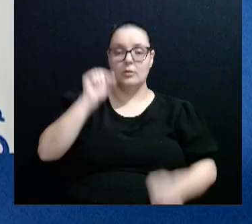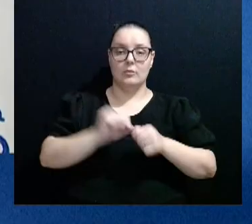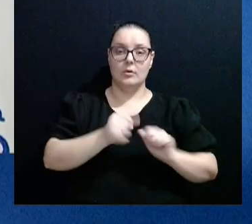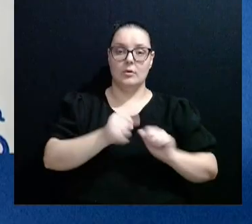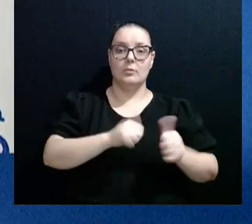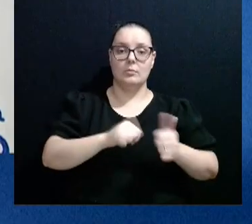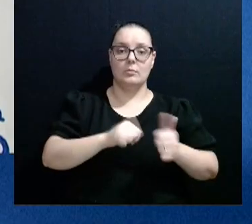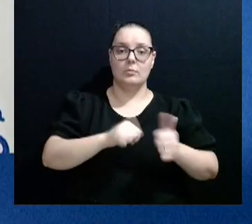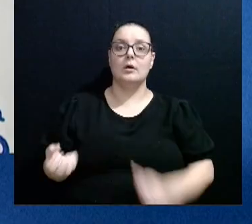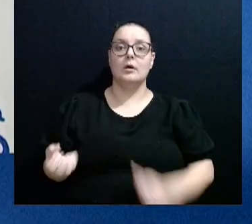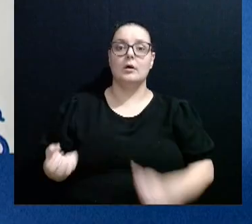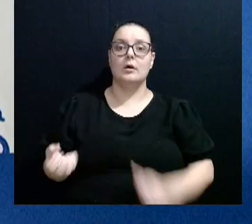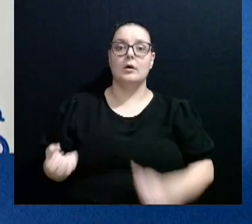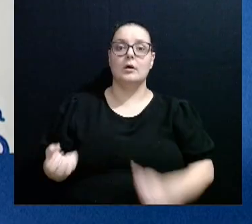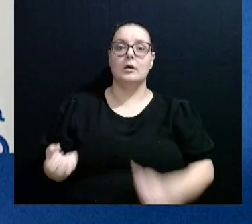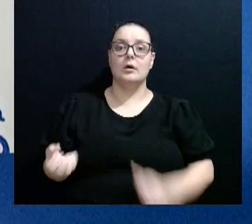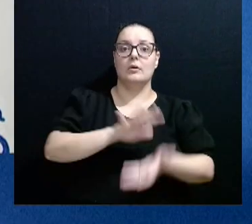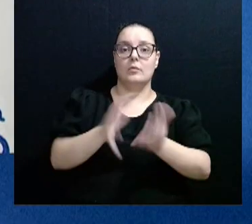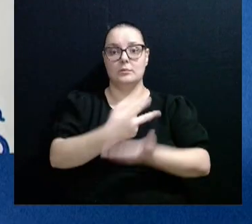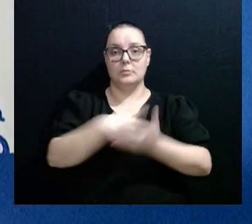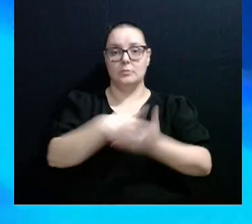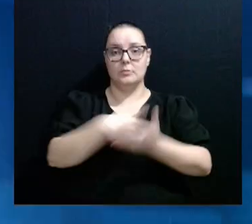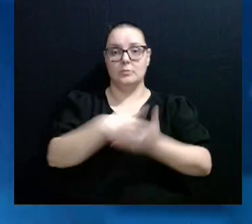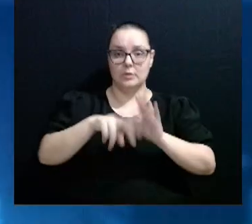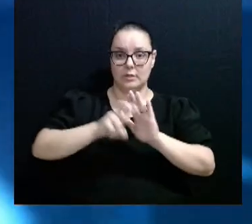reforma tributária.